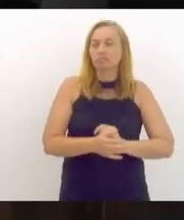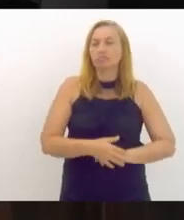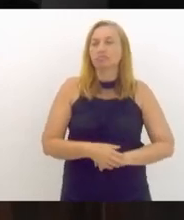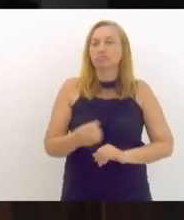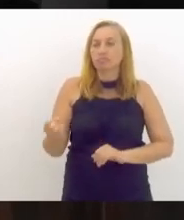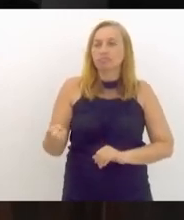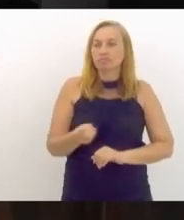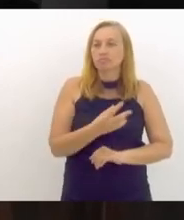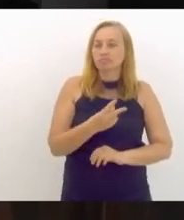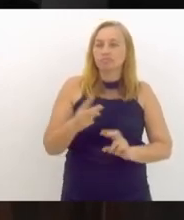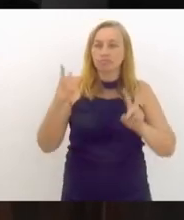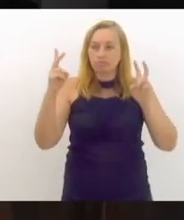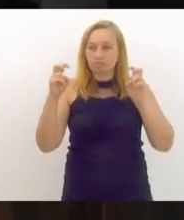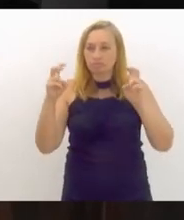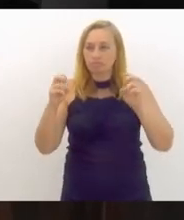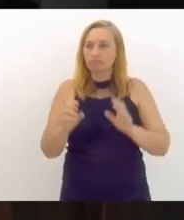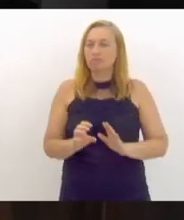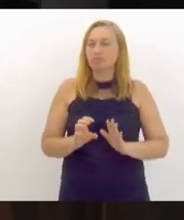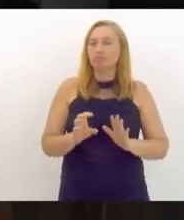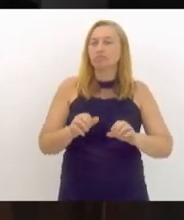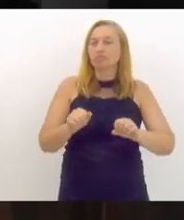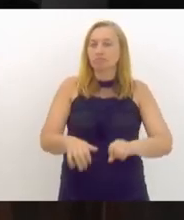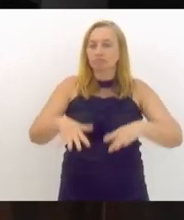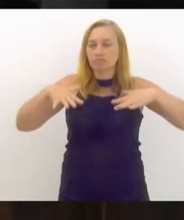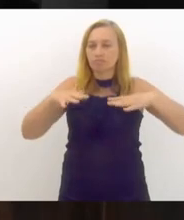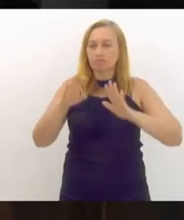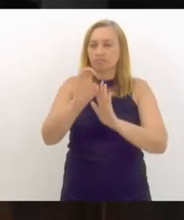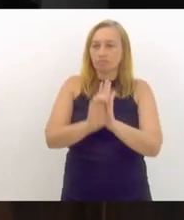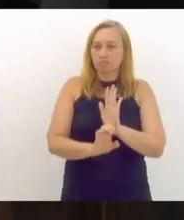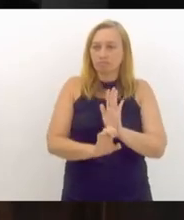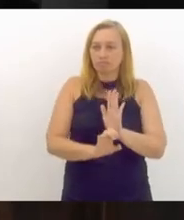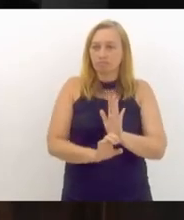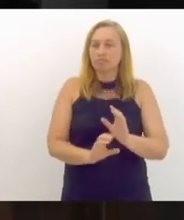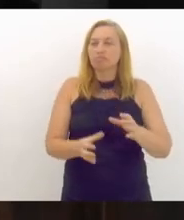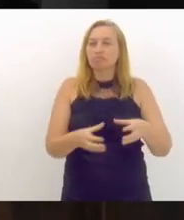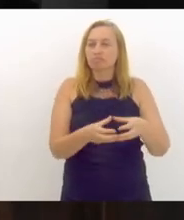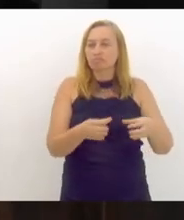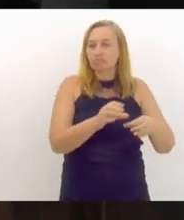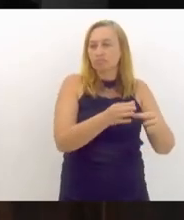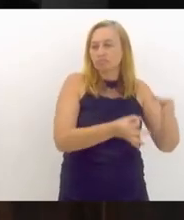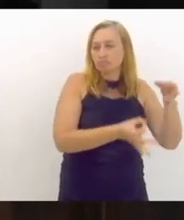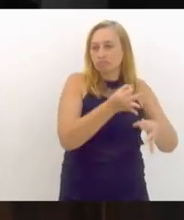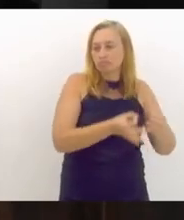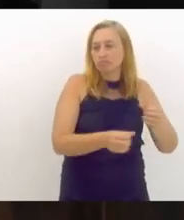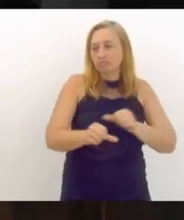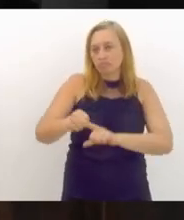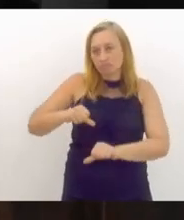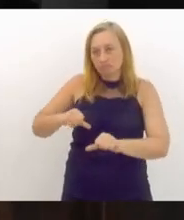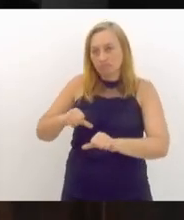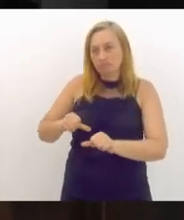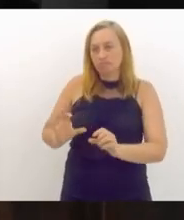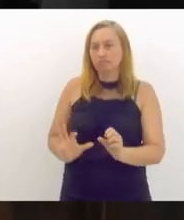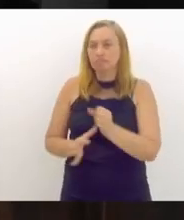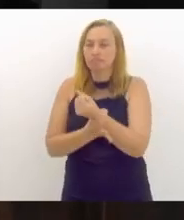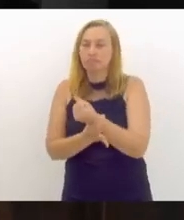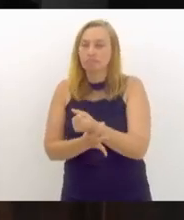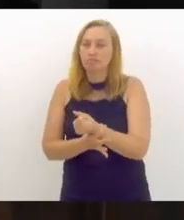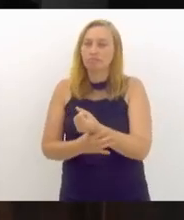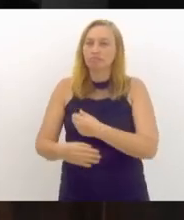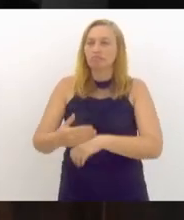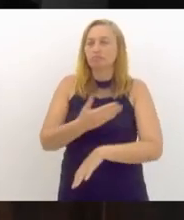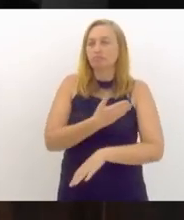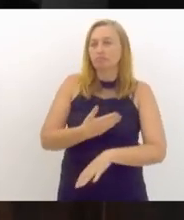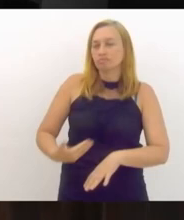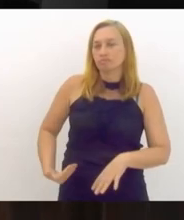Novos pareceres, a emenda de plenário, das comissões de Constituição e Justiça, contrário, de Segurança Pública e Assuntos de